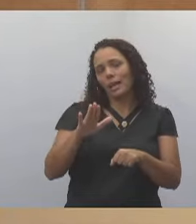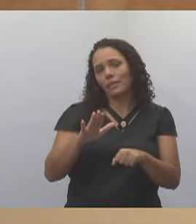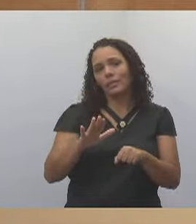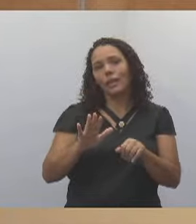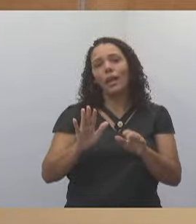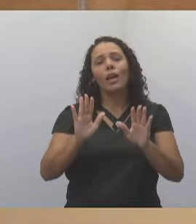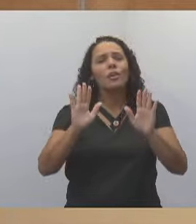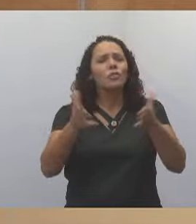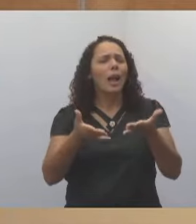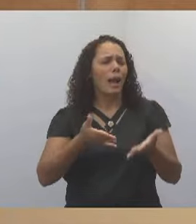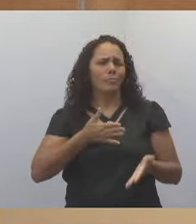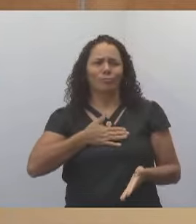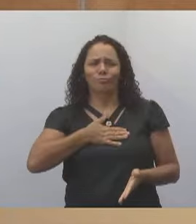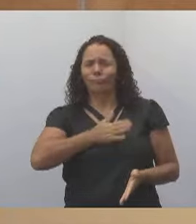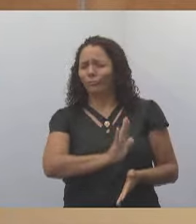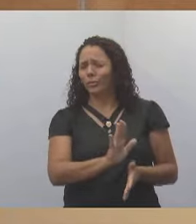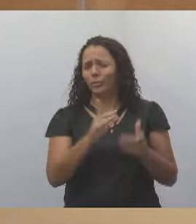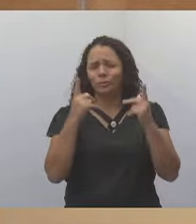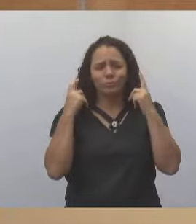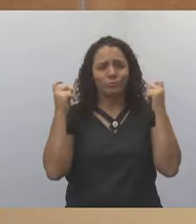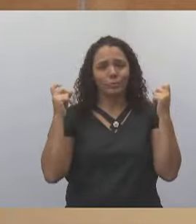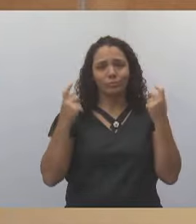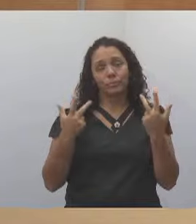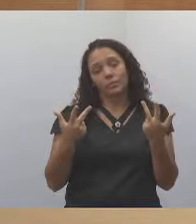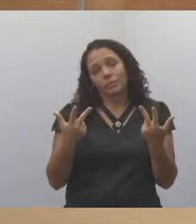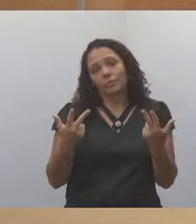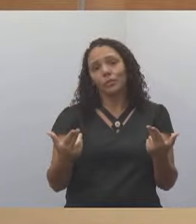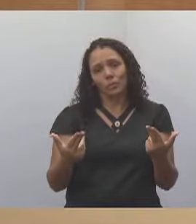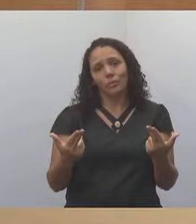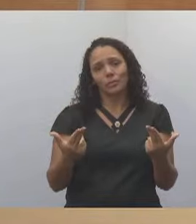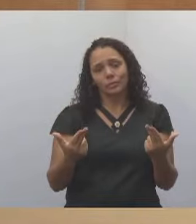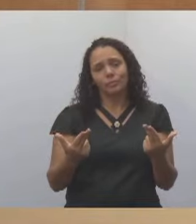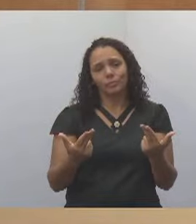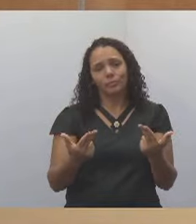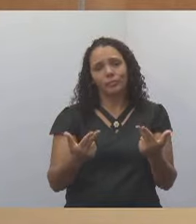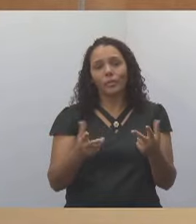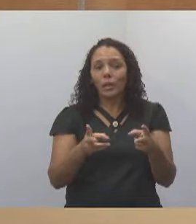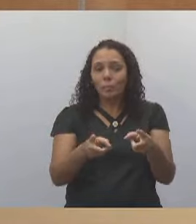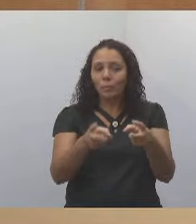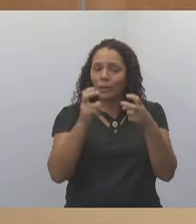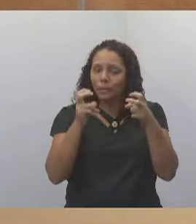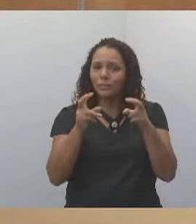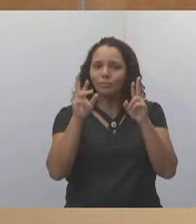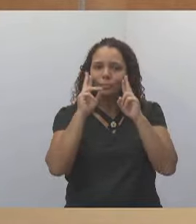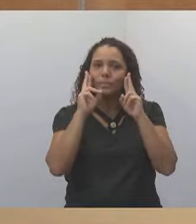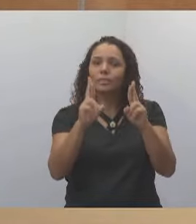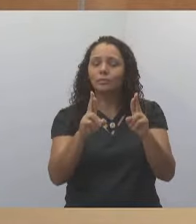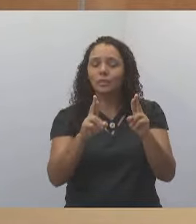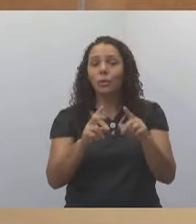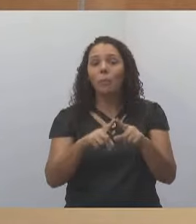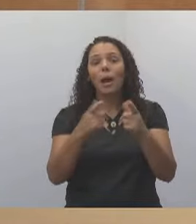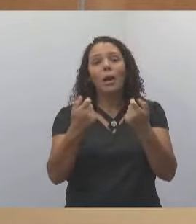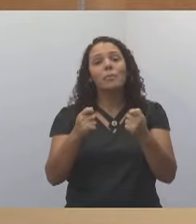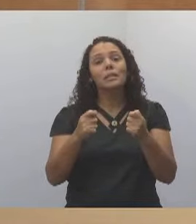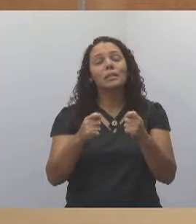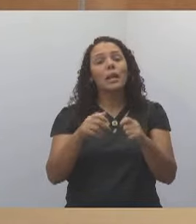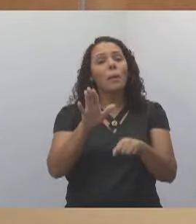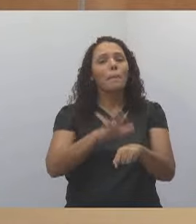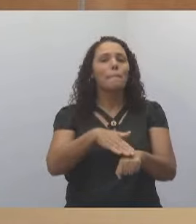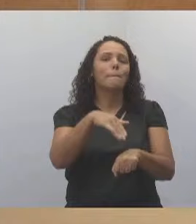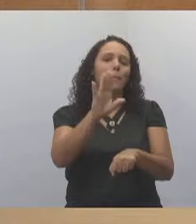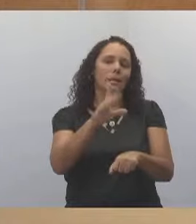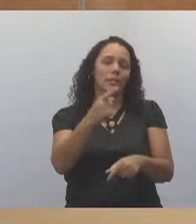incluo nesse quesito. Mas eu acho ainda que algo maior deveria acontecer. A proibição tem que